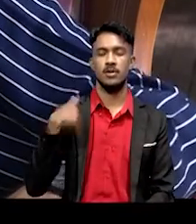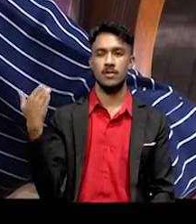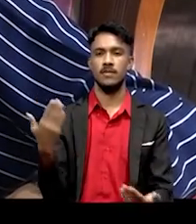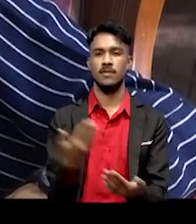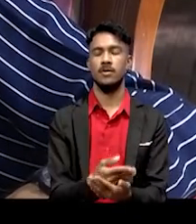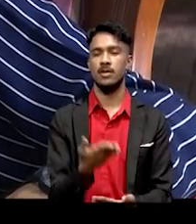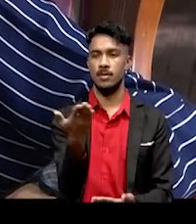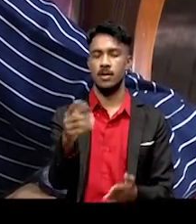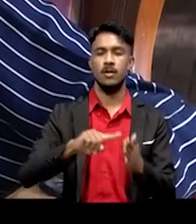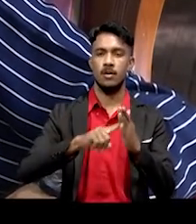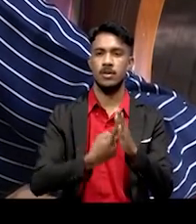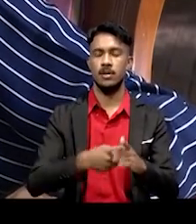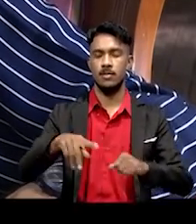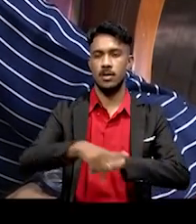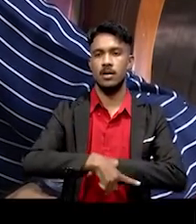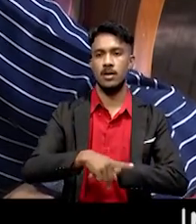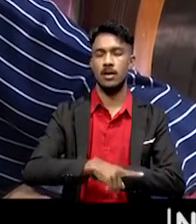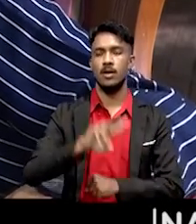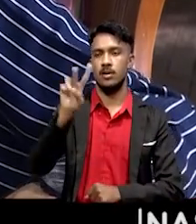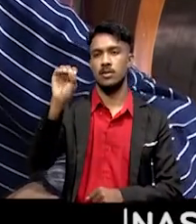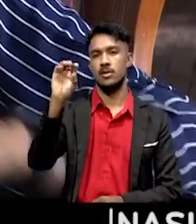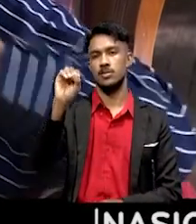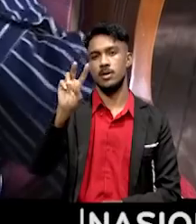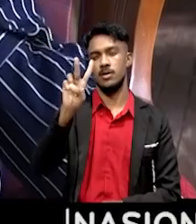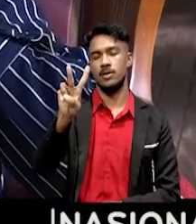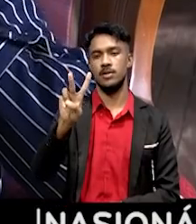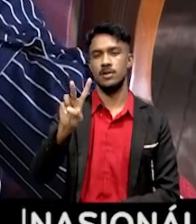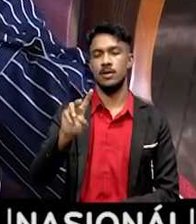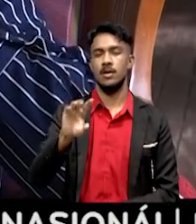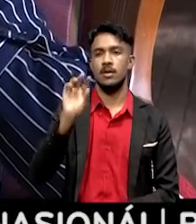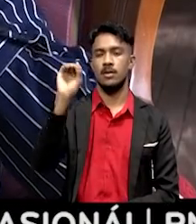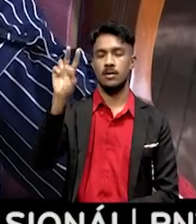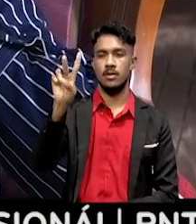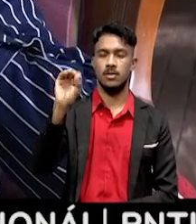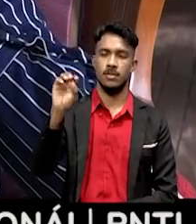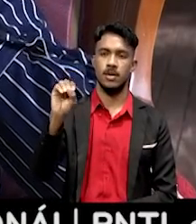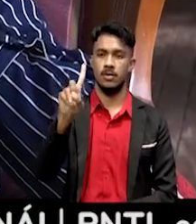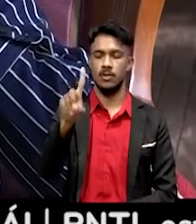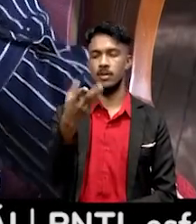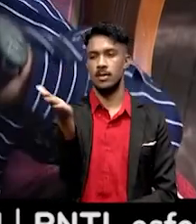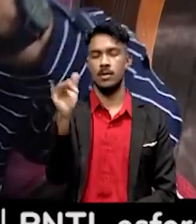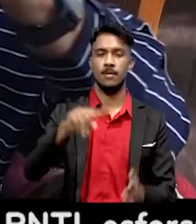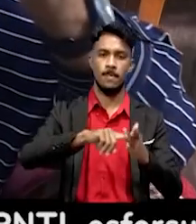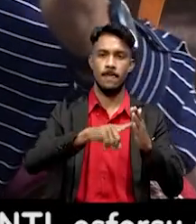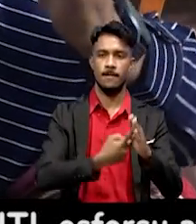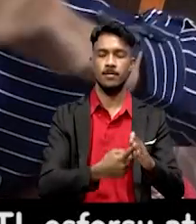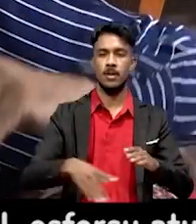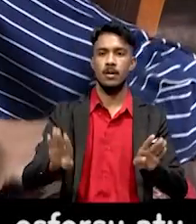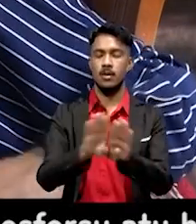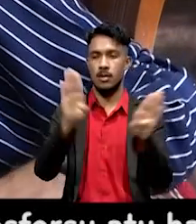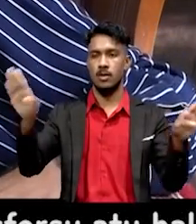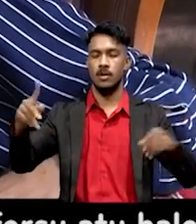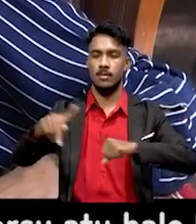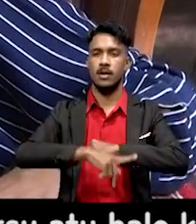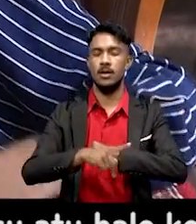partido político 2002 né 2001 e me hau e me loque partido, e me manante